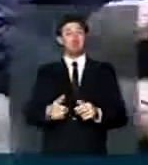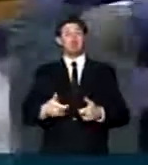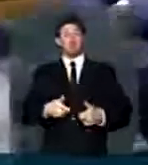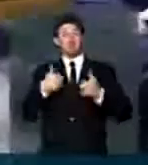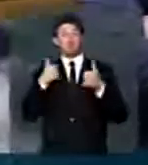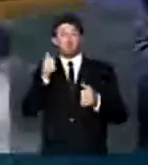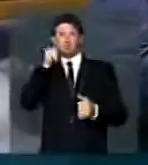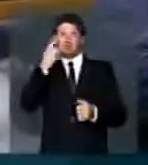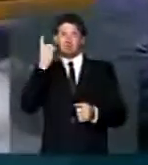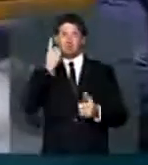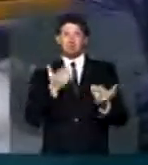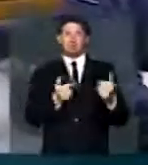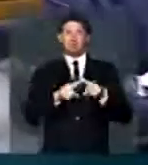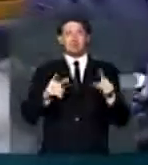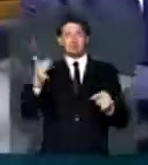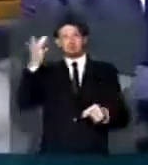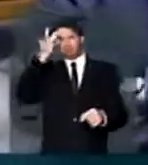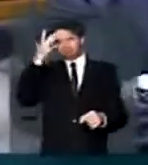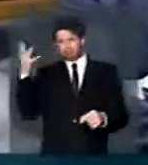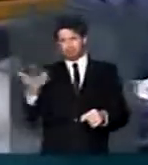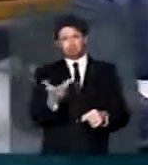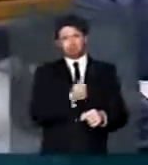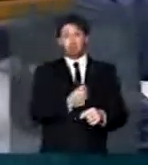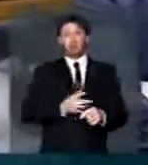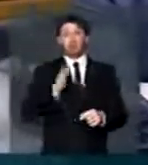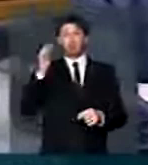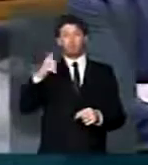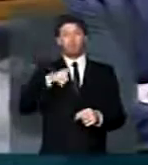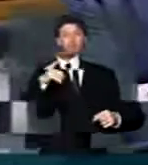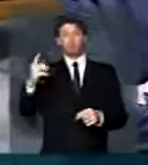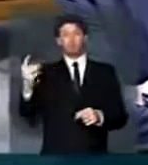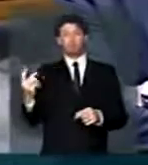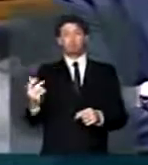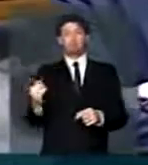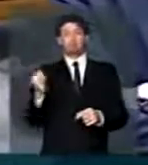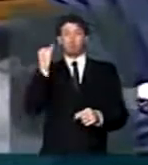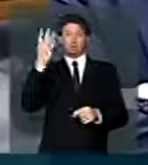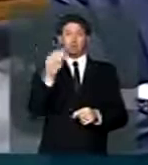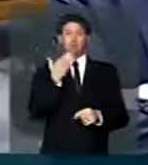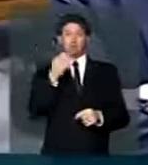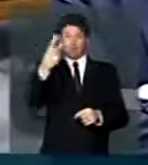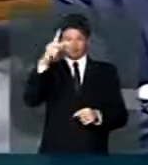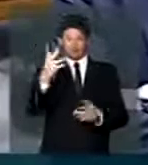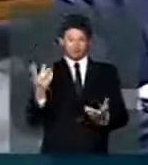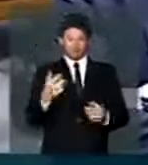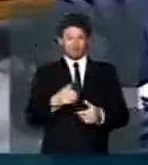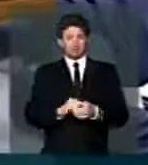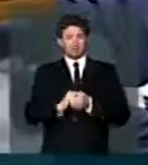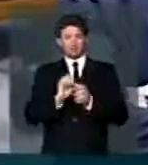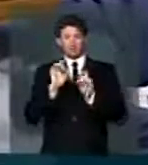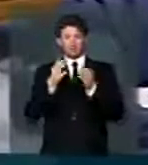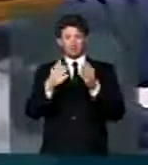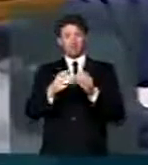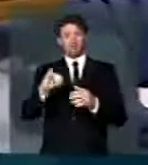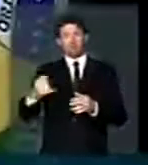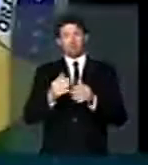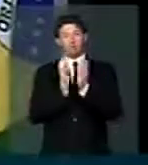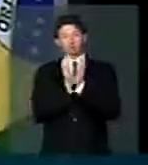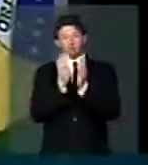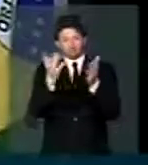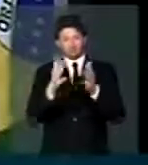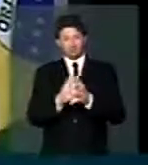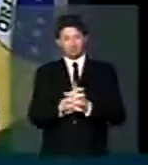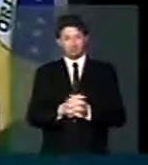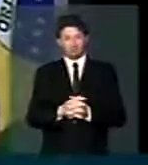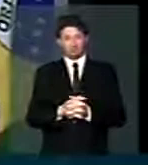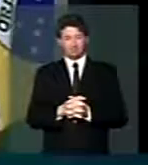com uma deputada tão jovem, mas tão brilhante, com um futuro engrandecedor que vemos na sua pessoa. Eu só tenho a cumprimentá-la e agradecer a oportunidade de conviver com Vossa